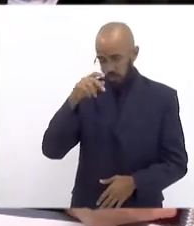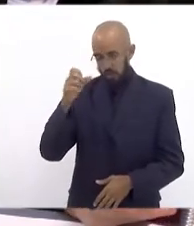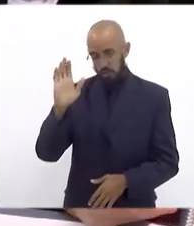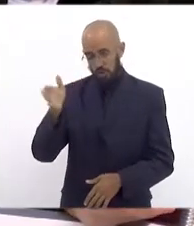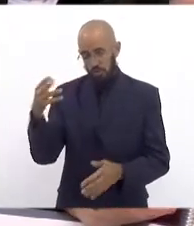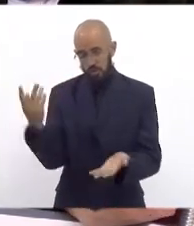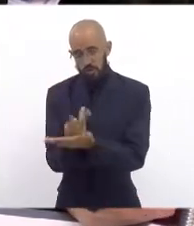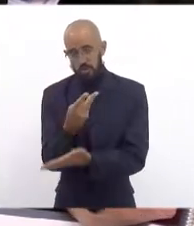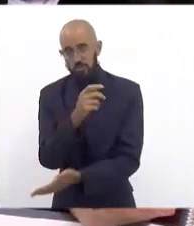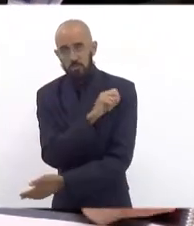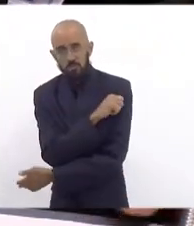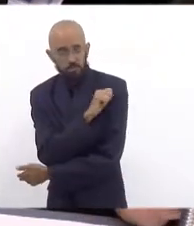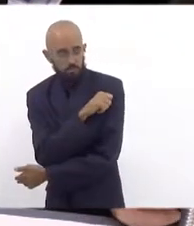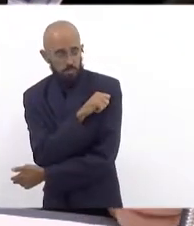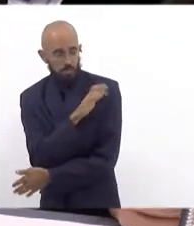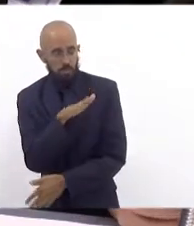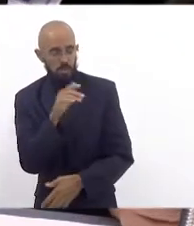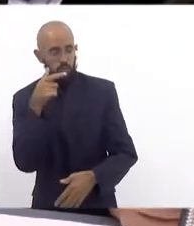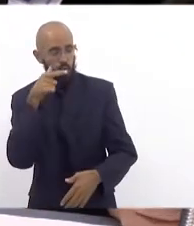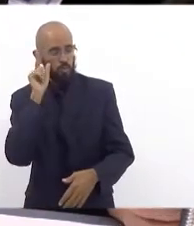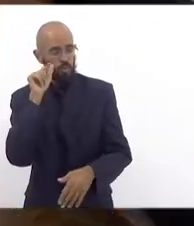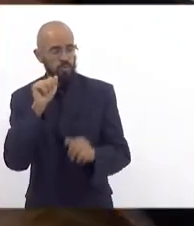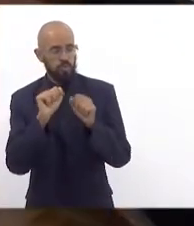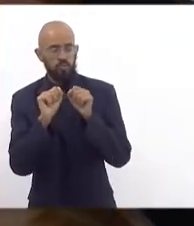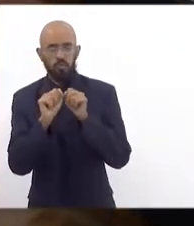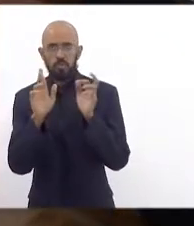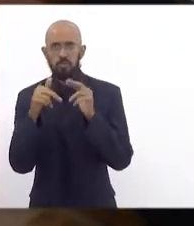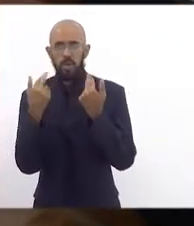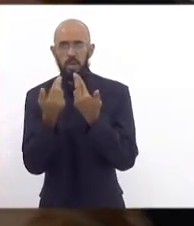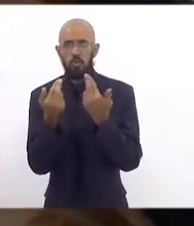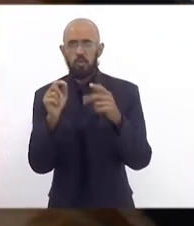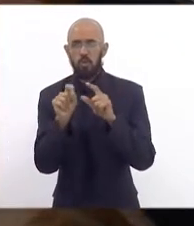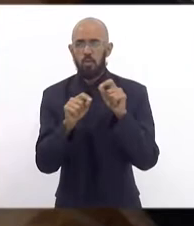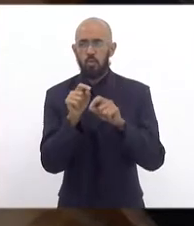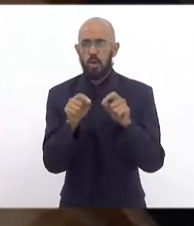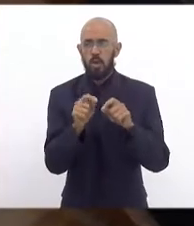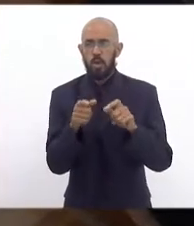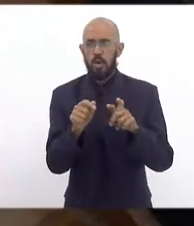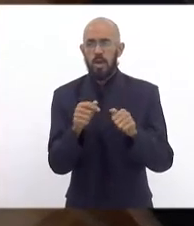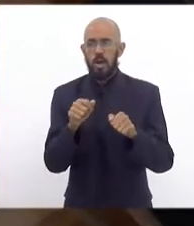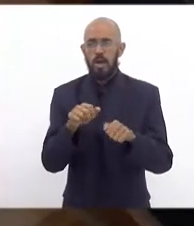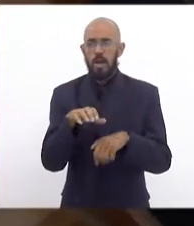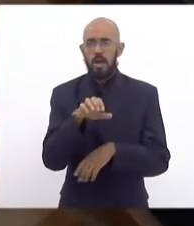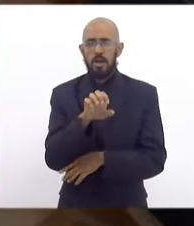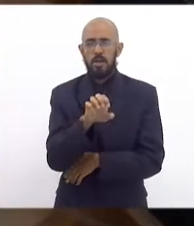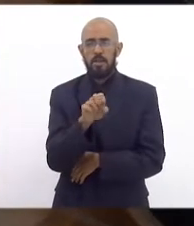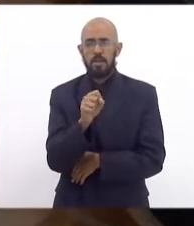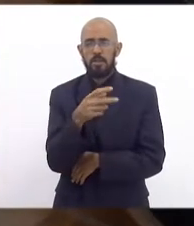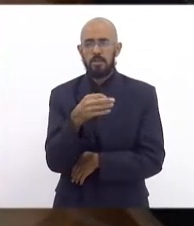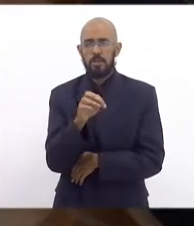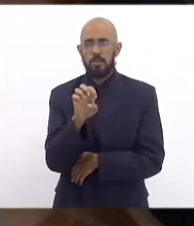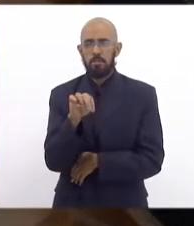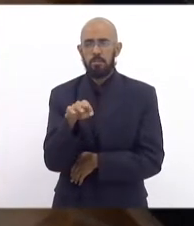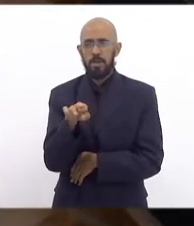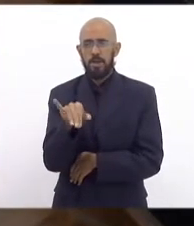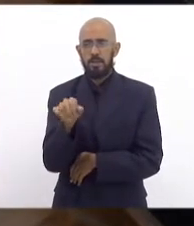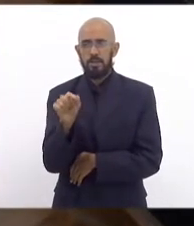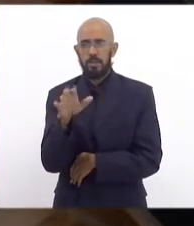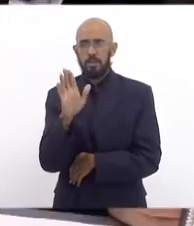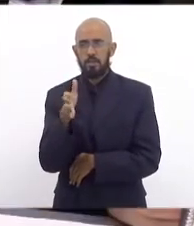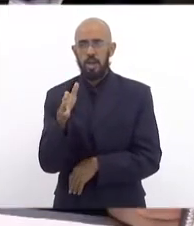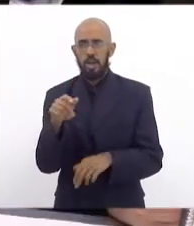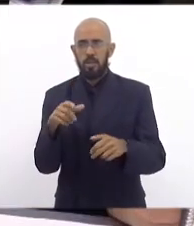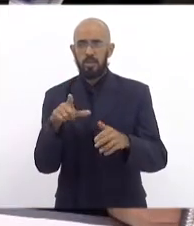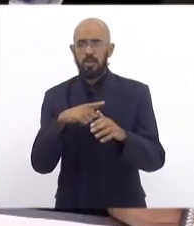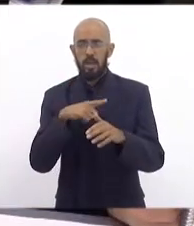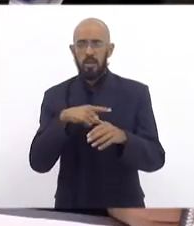ontem e ontem a gente teve uma reunião Ampla sobre isso na feijão é o nosso entendimento é de que estamparia já está na lei da moda ela já faz